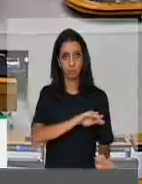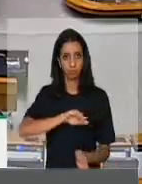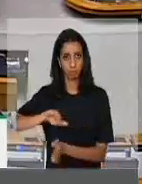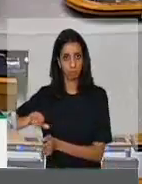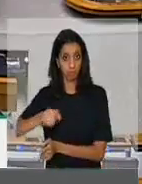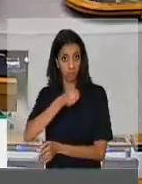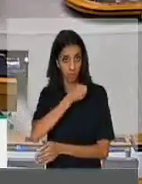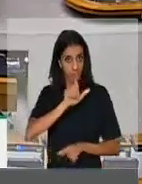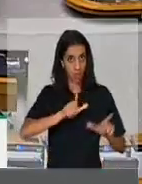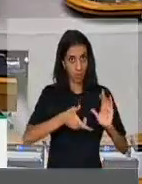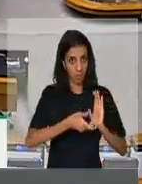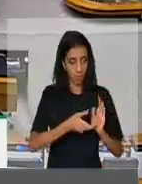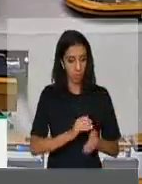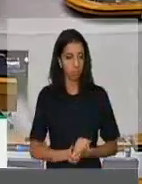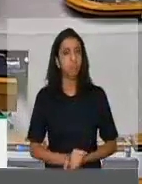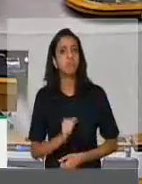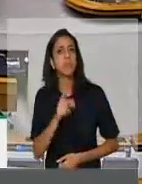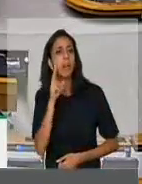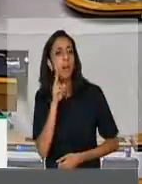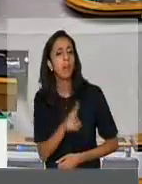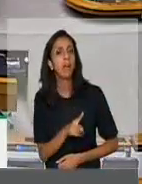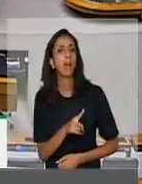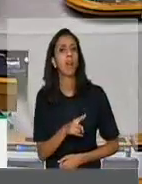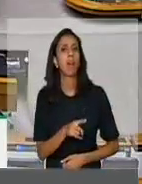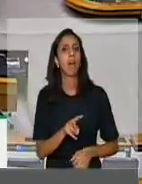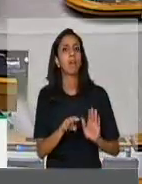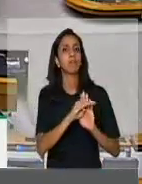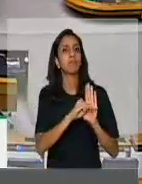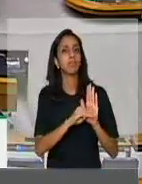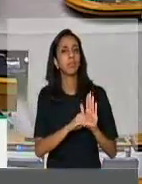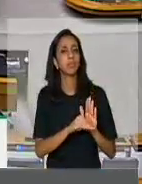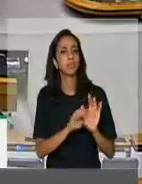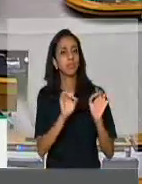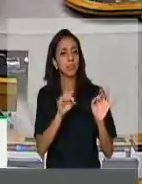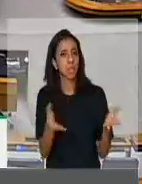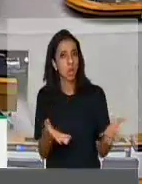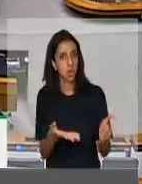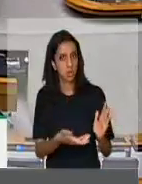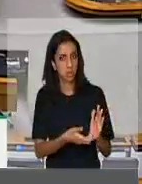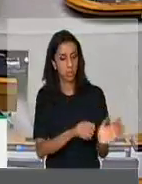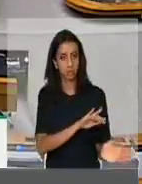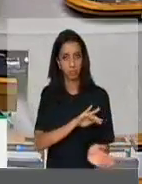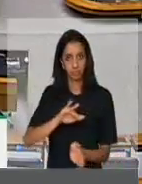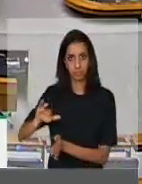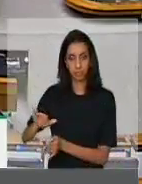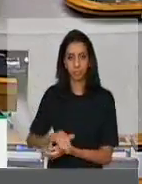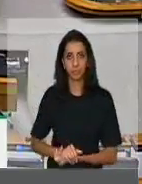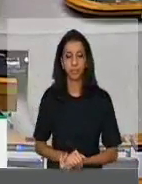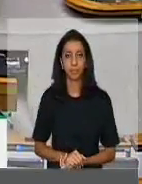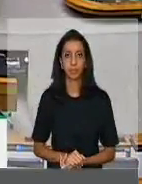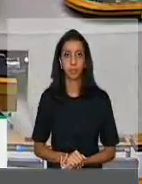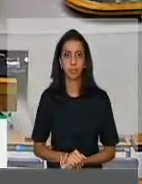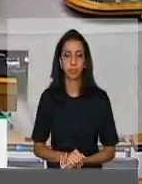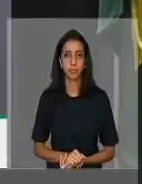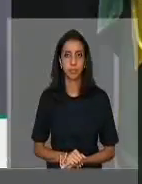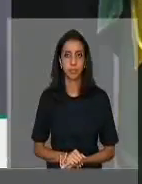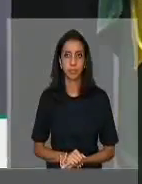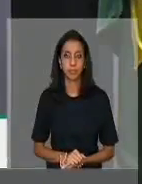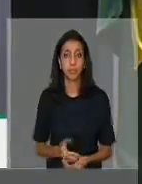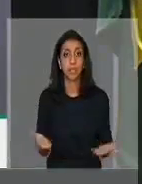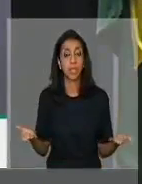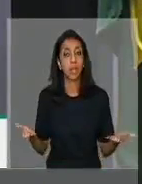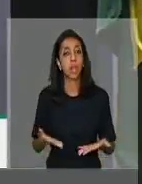Da sessão extraordinária da Câmara dos Deputados. Excelência, pelo trabalho, não só hoje, mas é um trabalho